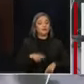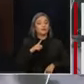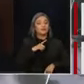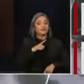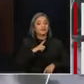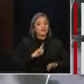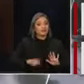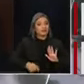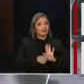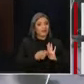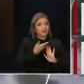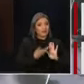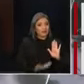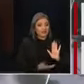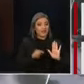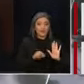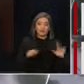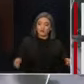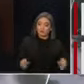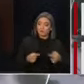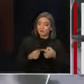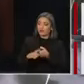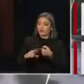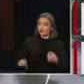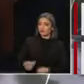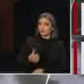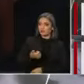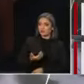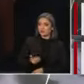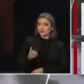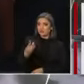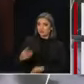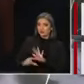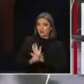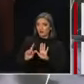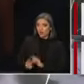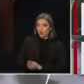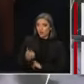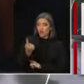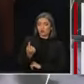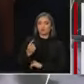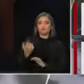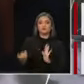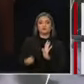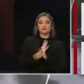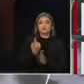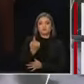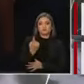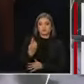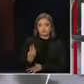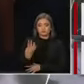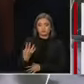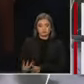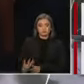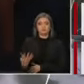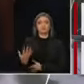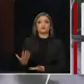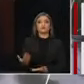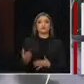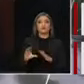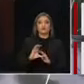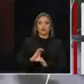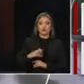na denúncia se encaixa no artigo 163, parágrafo único, incisos 1, 3 e 4 do Código Penal,